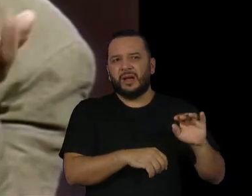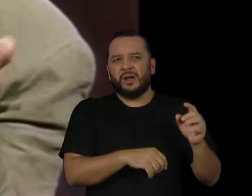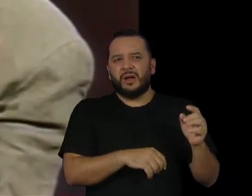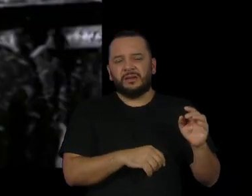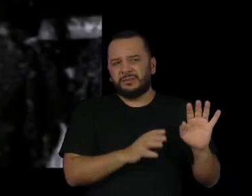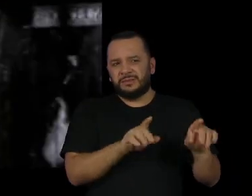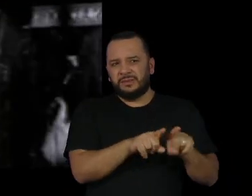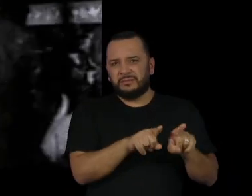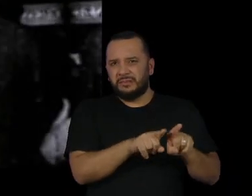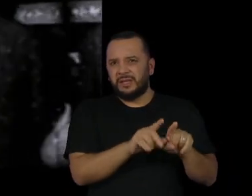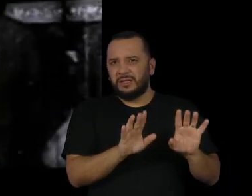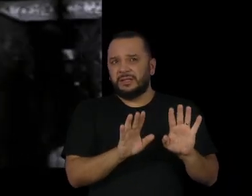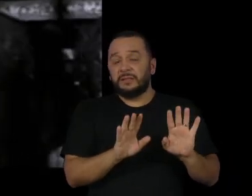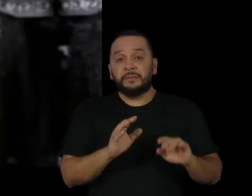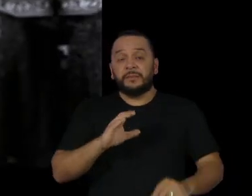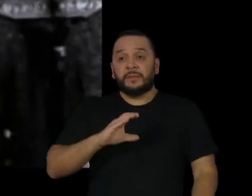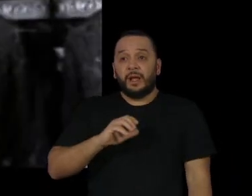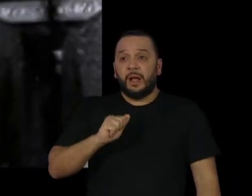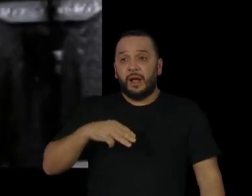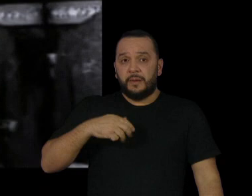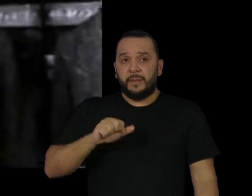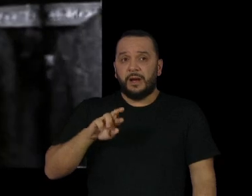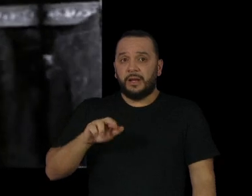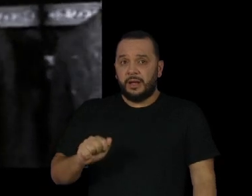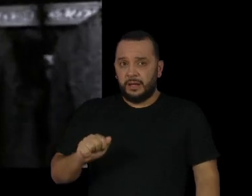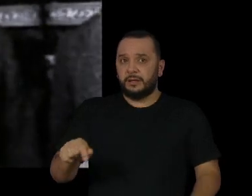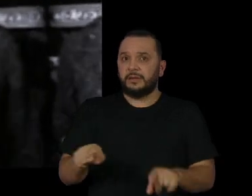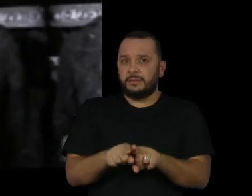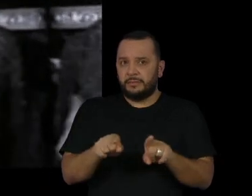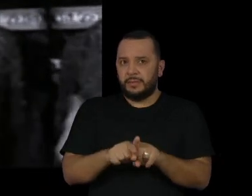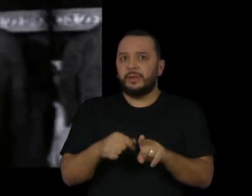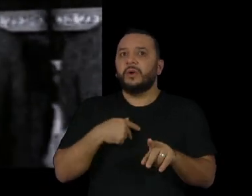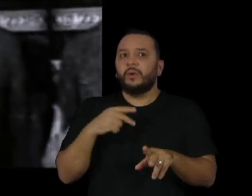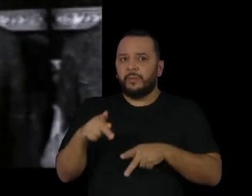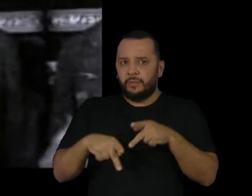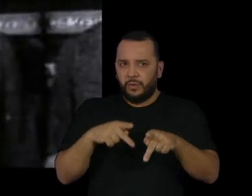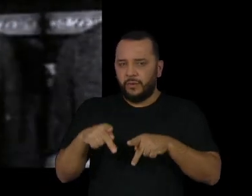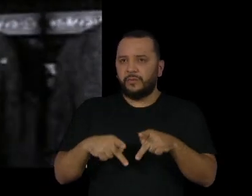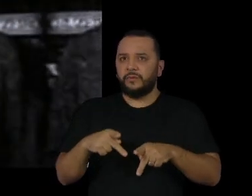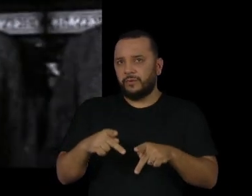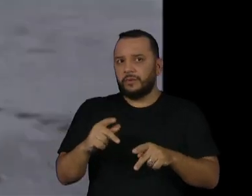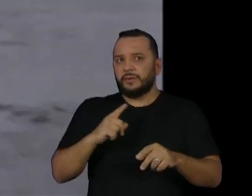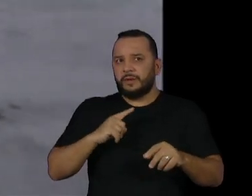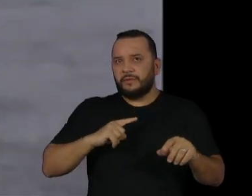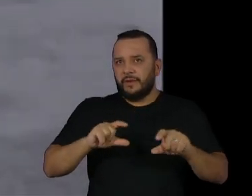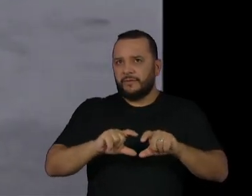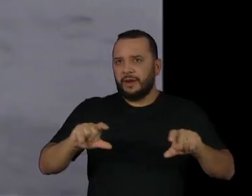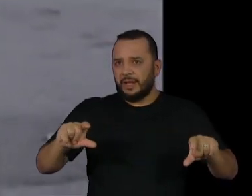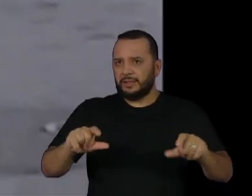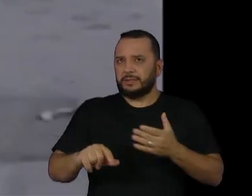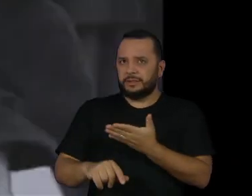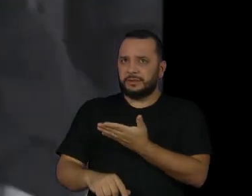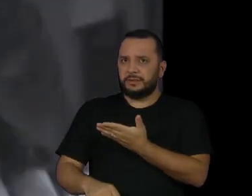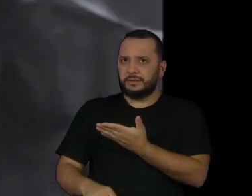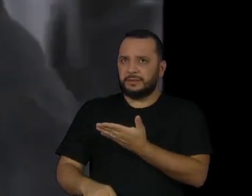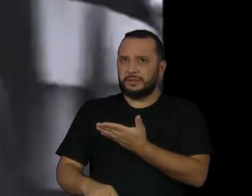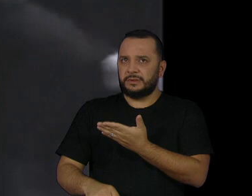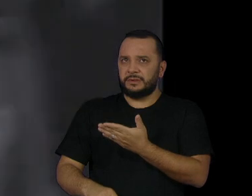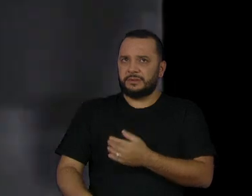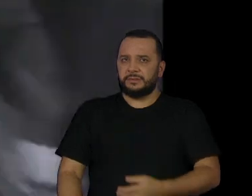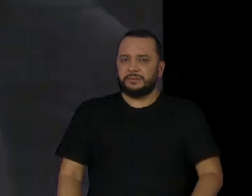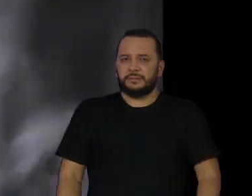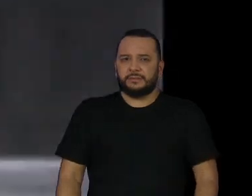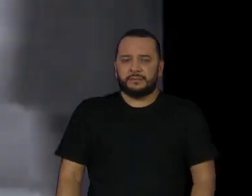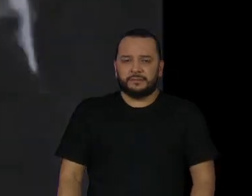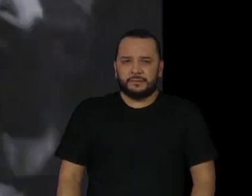Era a Câmara e o povo na frente, que foi originado depois da frase do Glauber. Francisco!